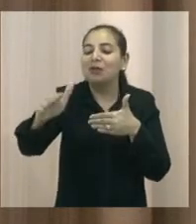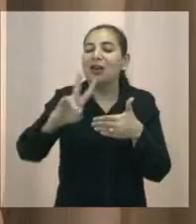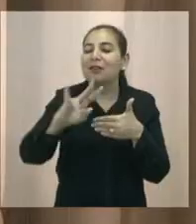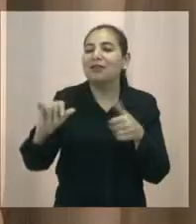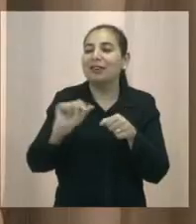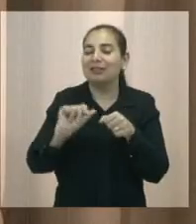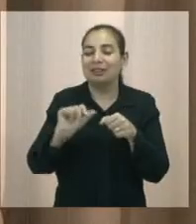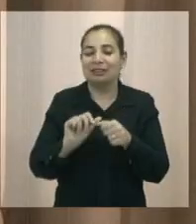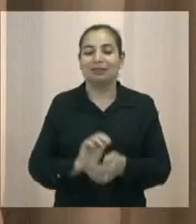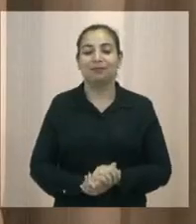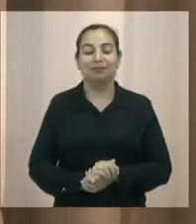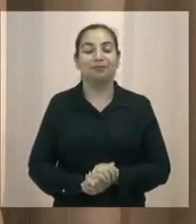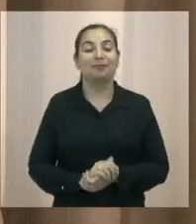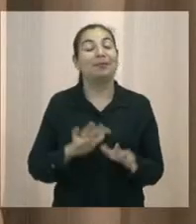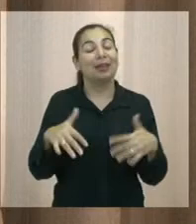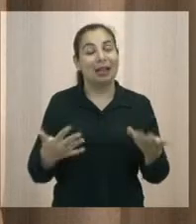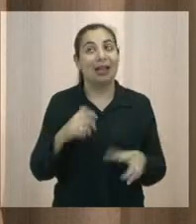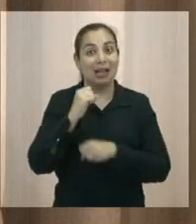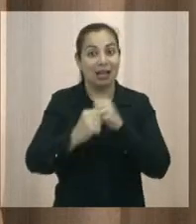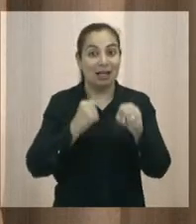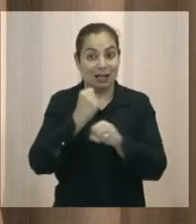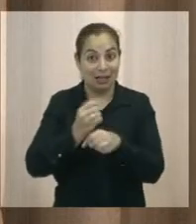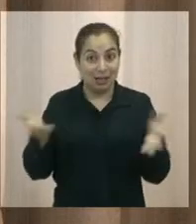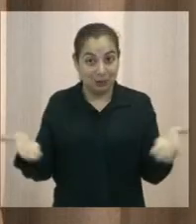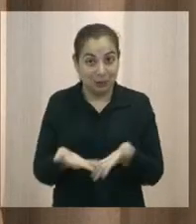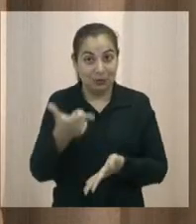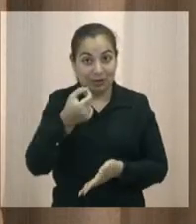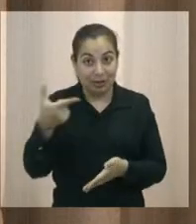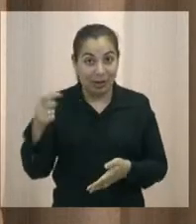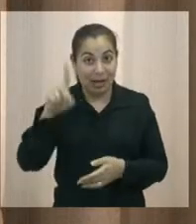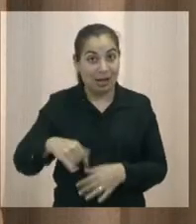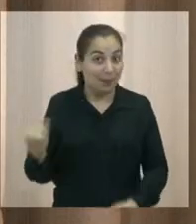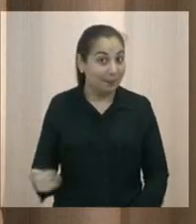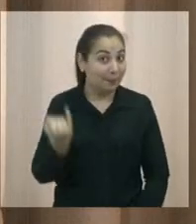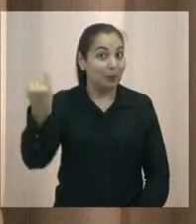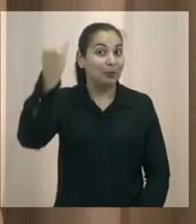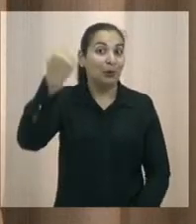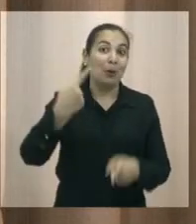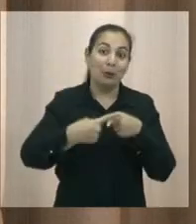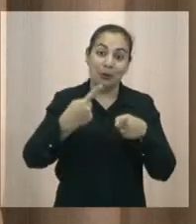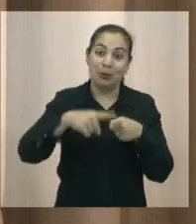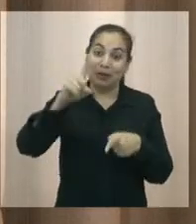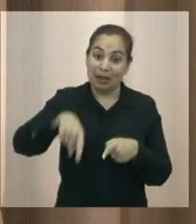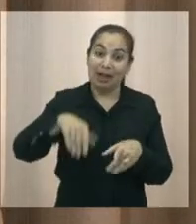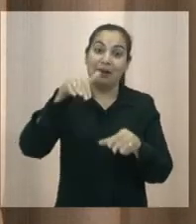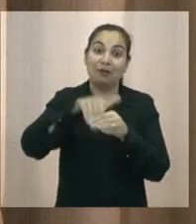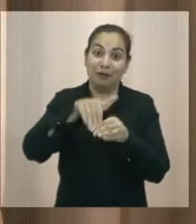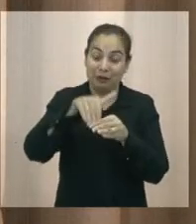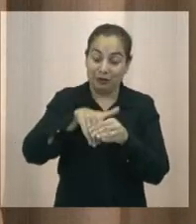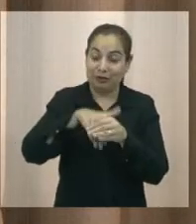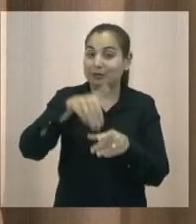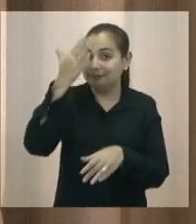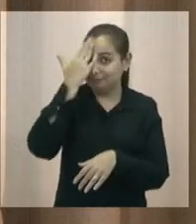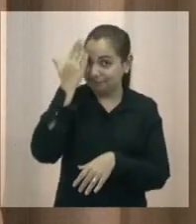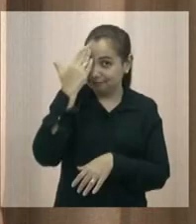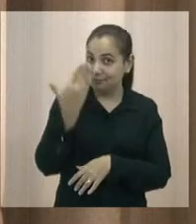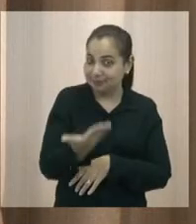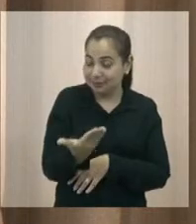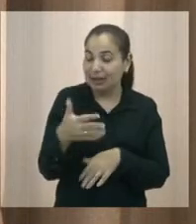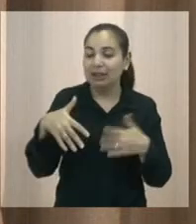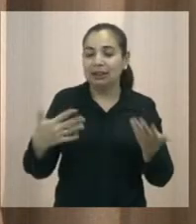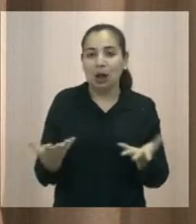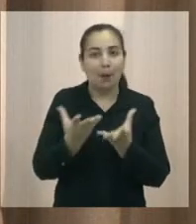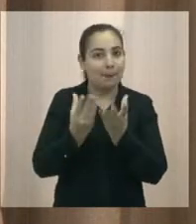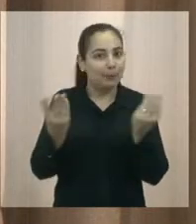Bom, esse é um ano muito importante, até porque é um ano eleitoral, né? Sim. E muitos de nós aqui,